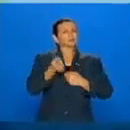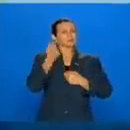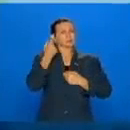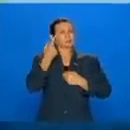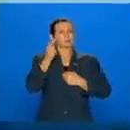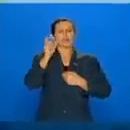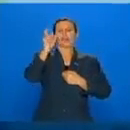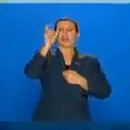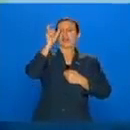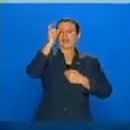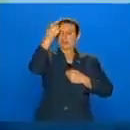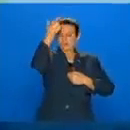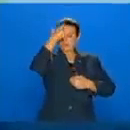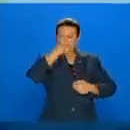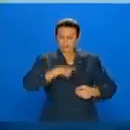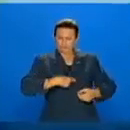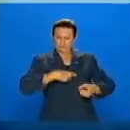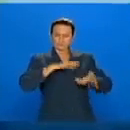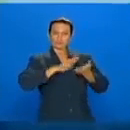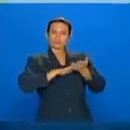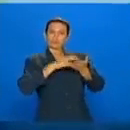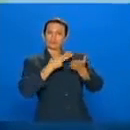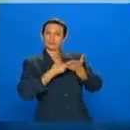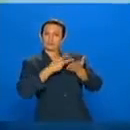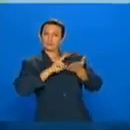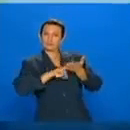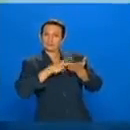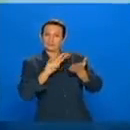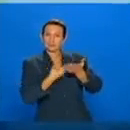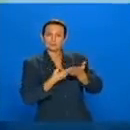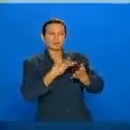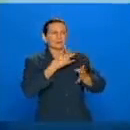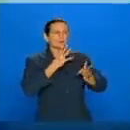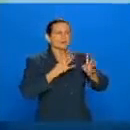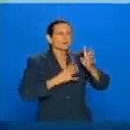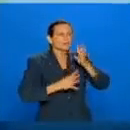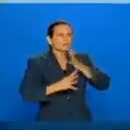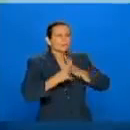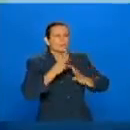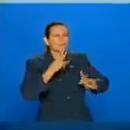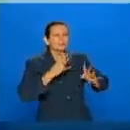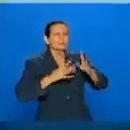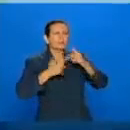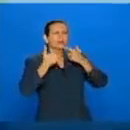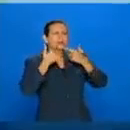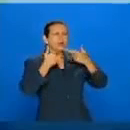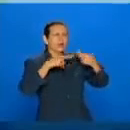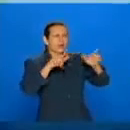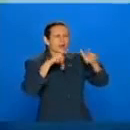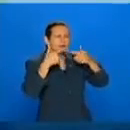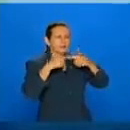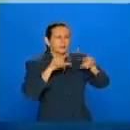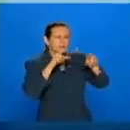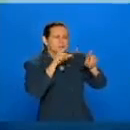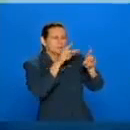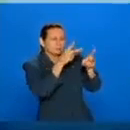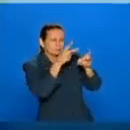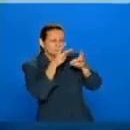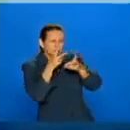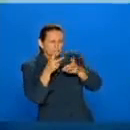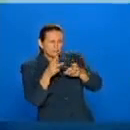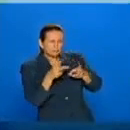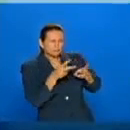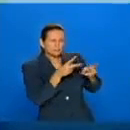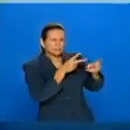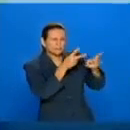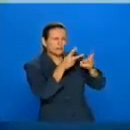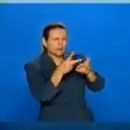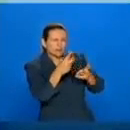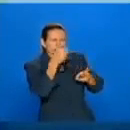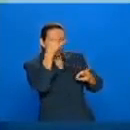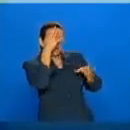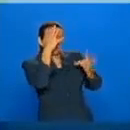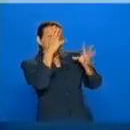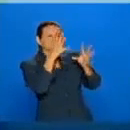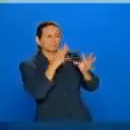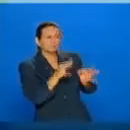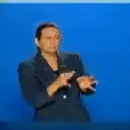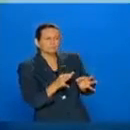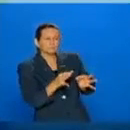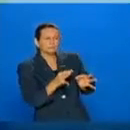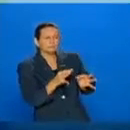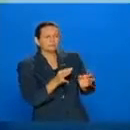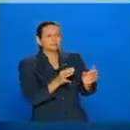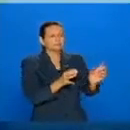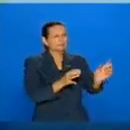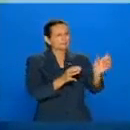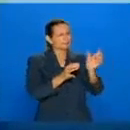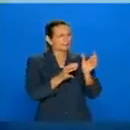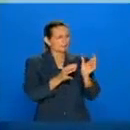O tradutor deve conhecer a língua estrangeira o bastante para desconfiar de cada vez que a compreensão insuficiente de uma